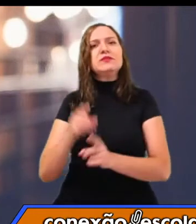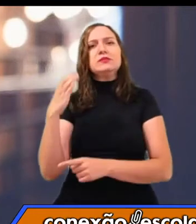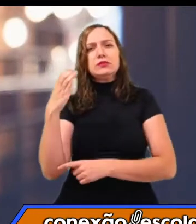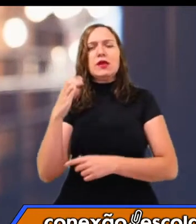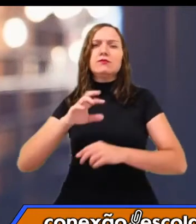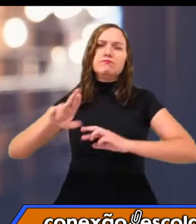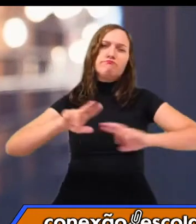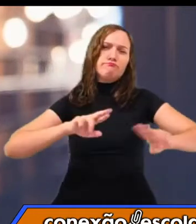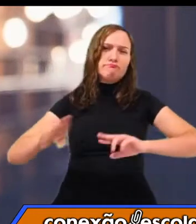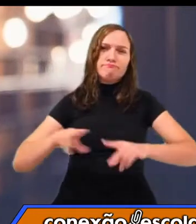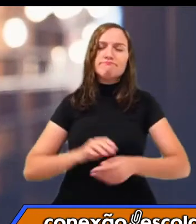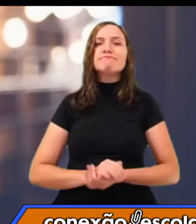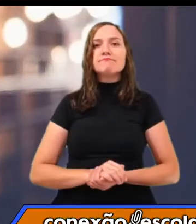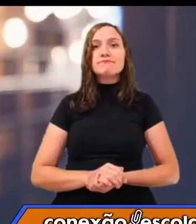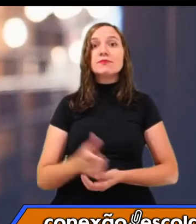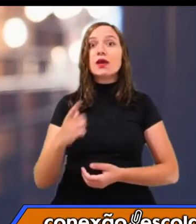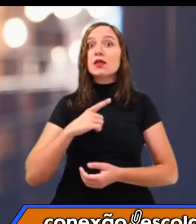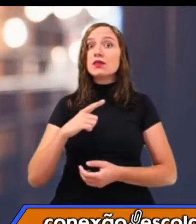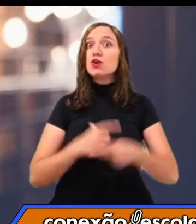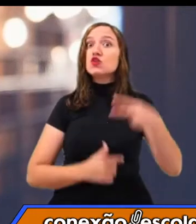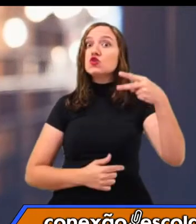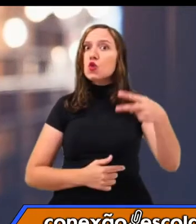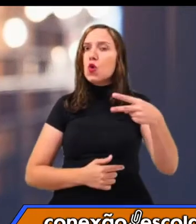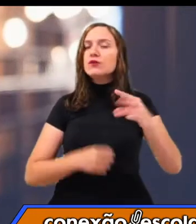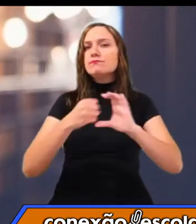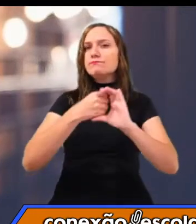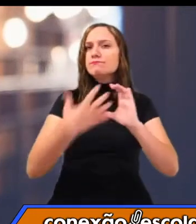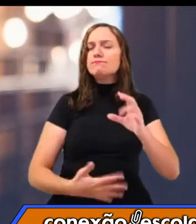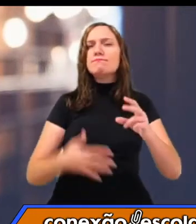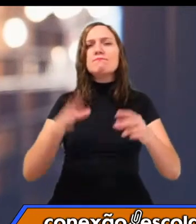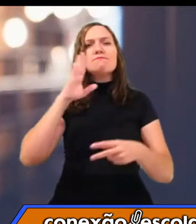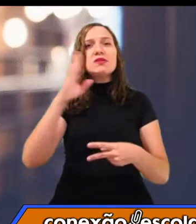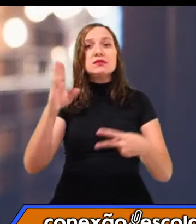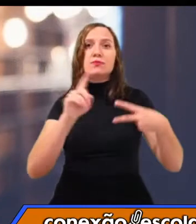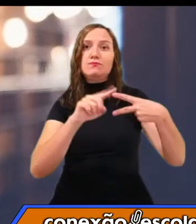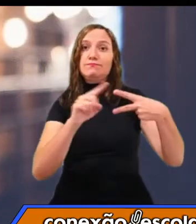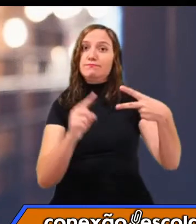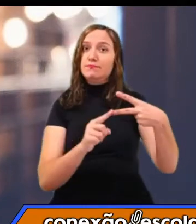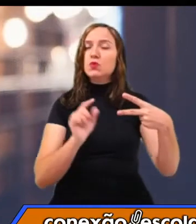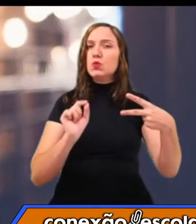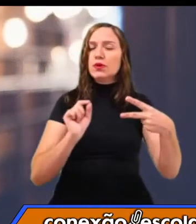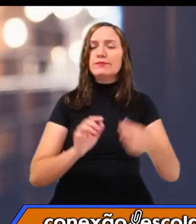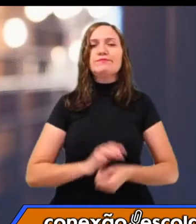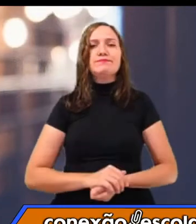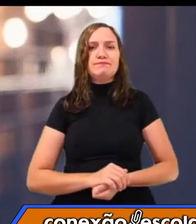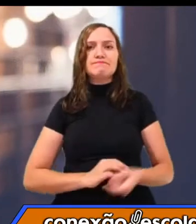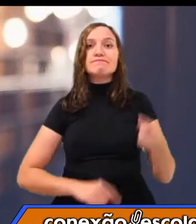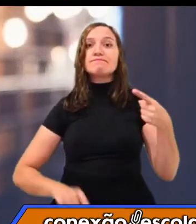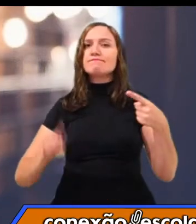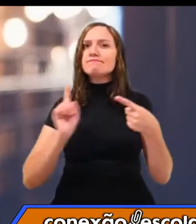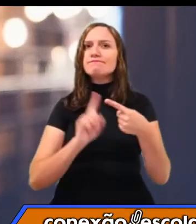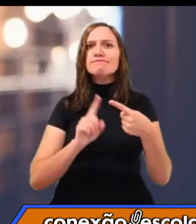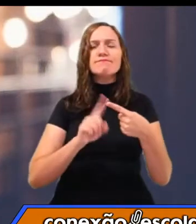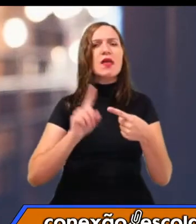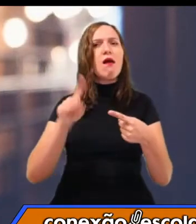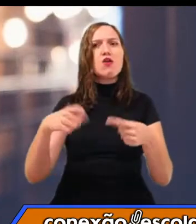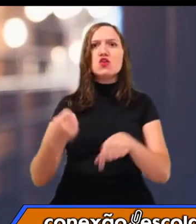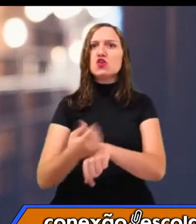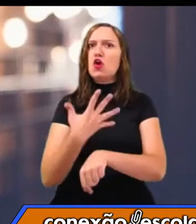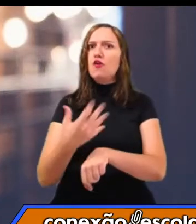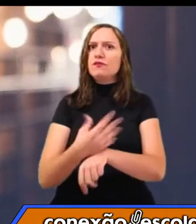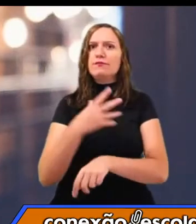nesse movimento duas características principais que eu acho que vale a pena destacar. Uma grande novidade trazida